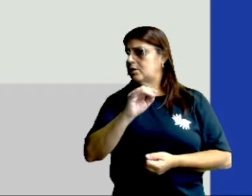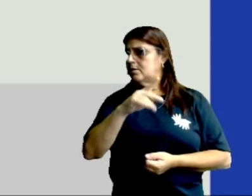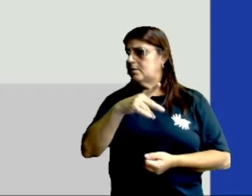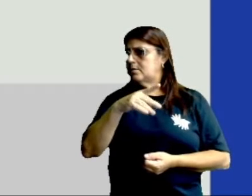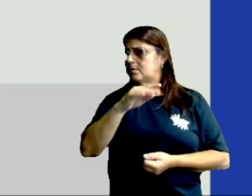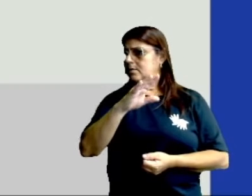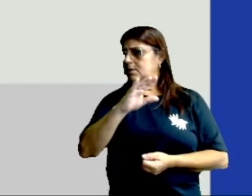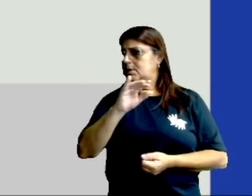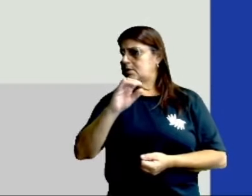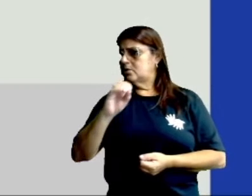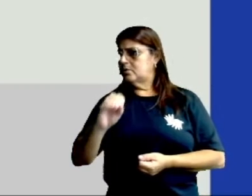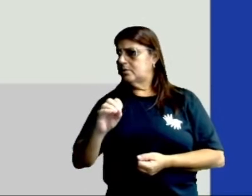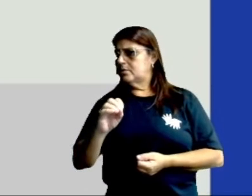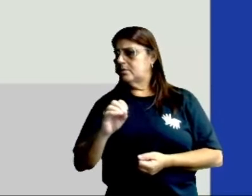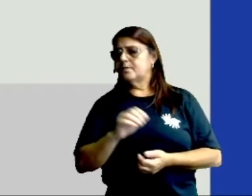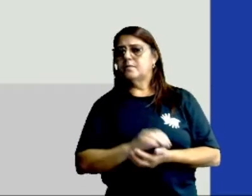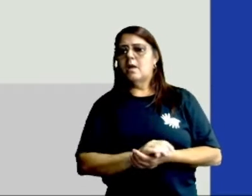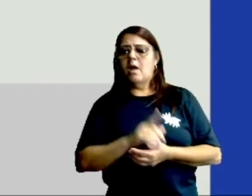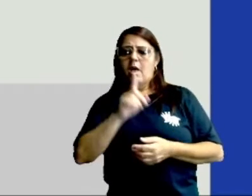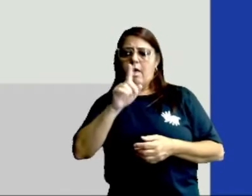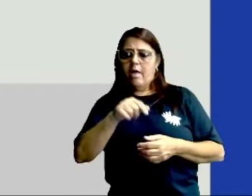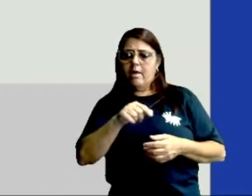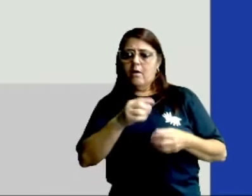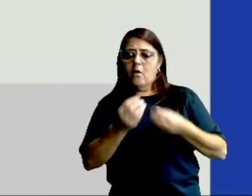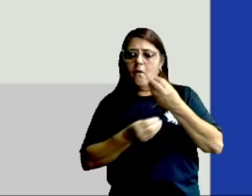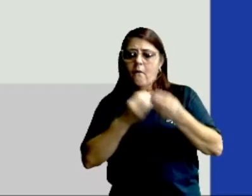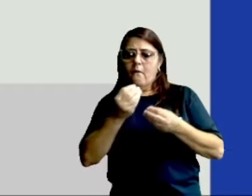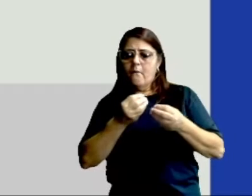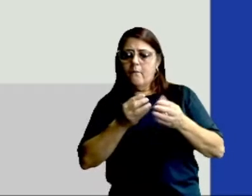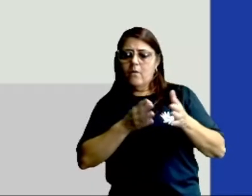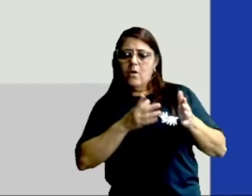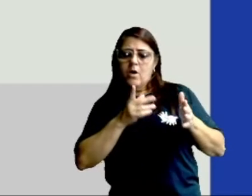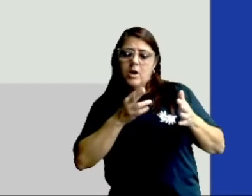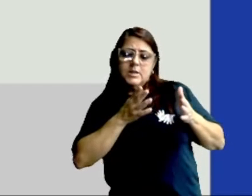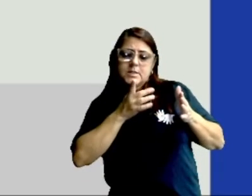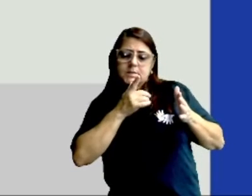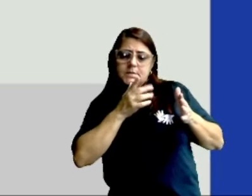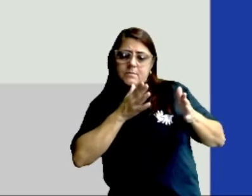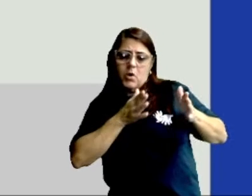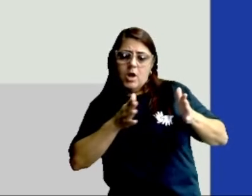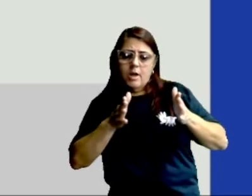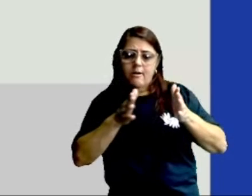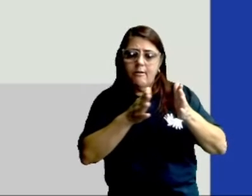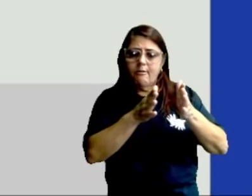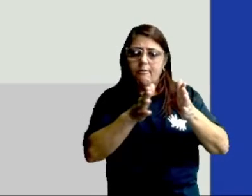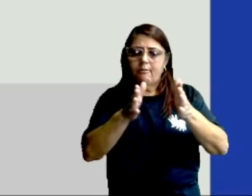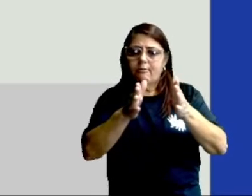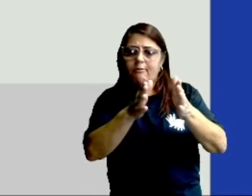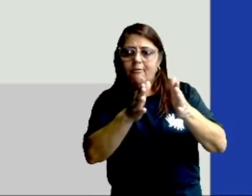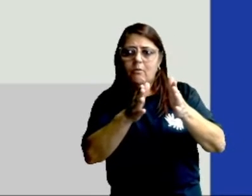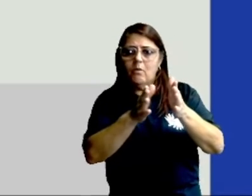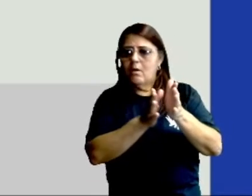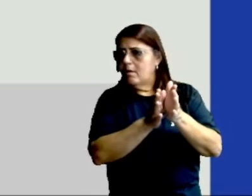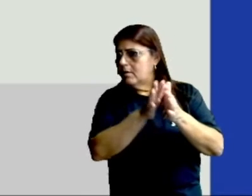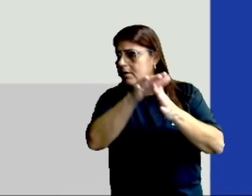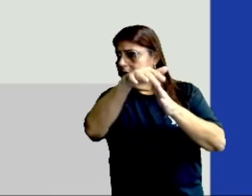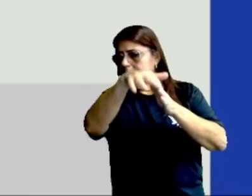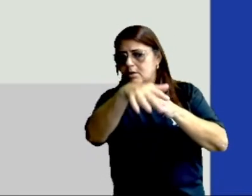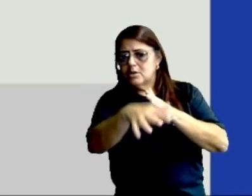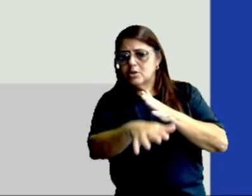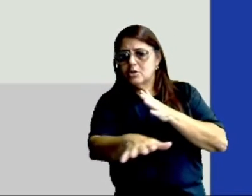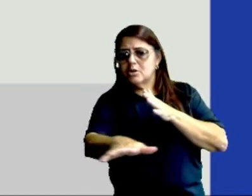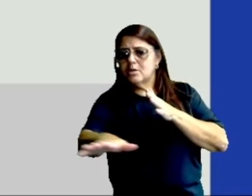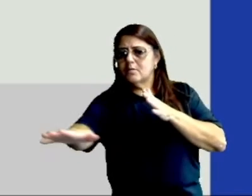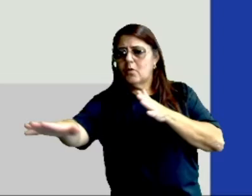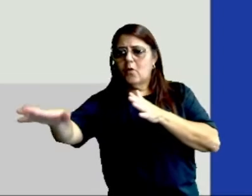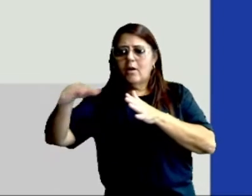Essas tecnologias que eles criaram para poder distribuir de forma melhor a água no Vale do Rio no Vale do Egito